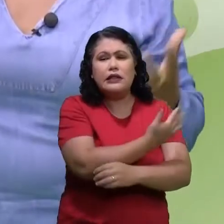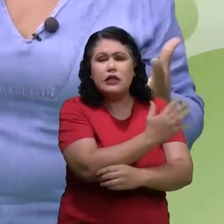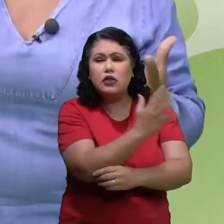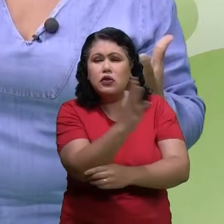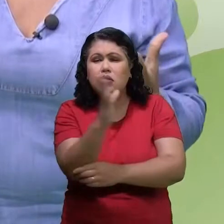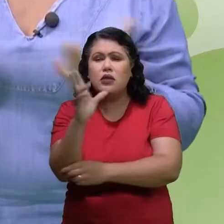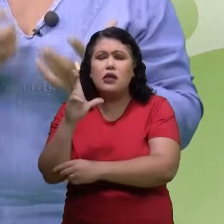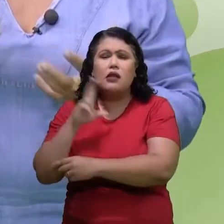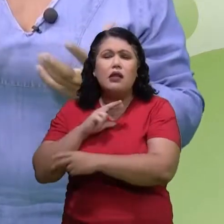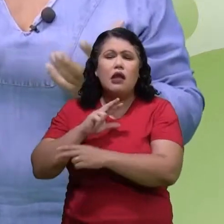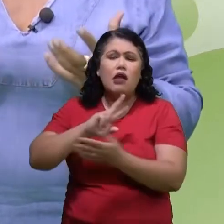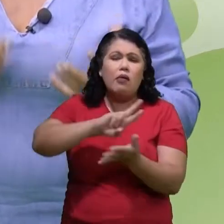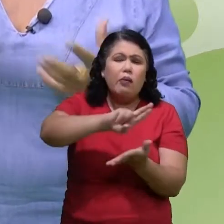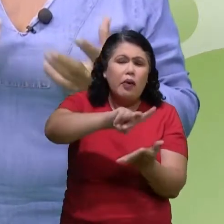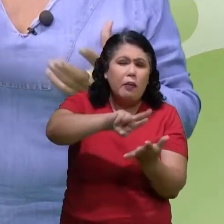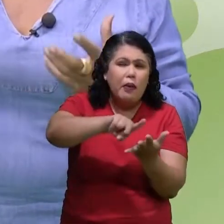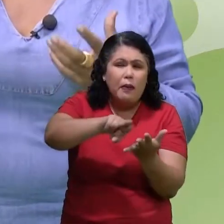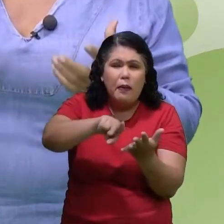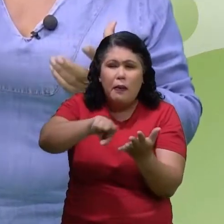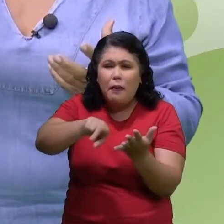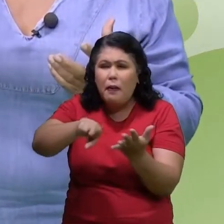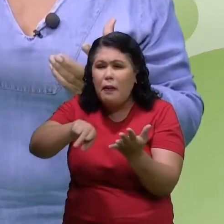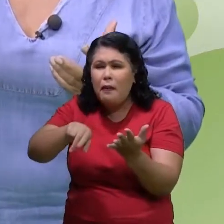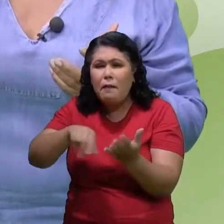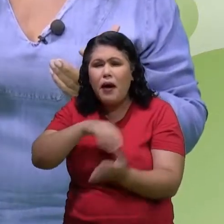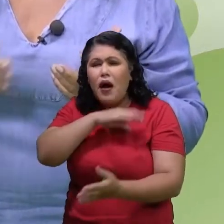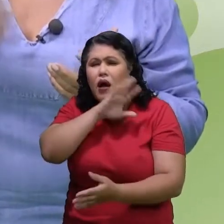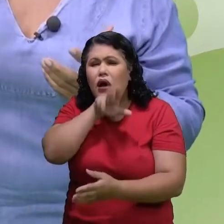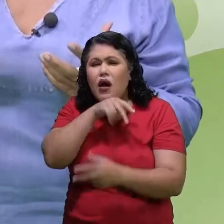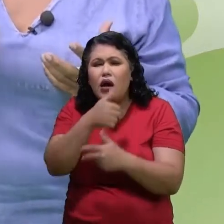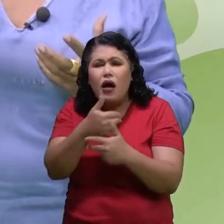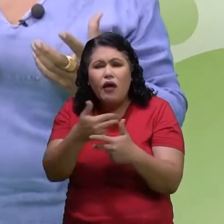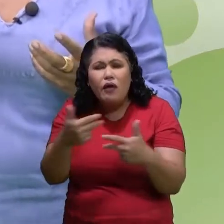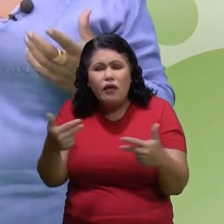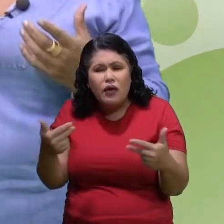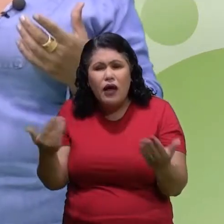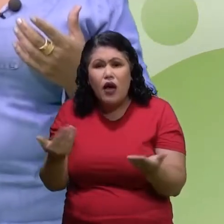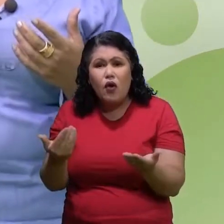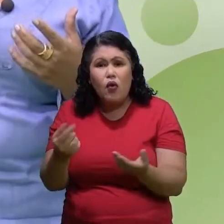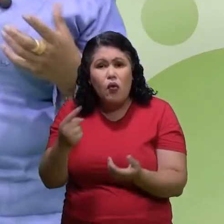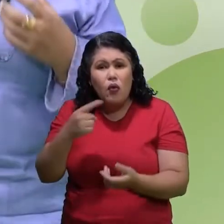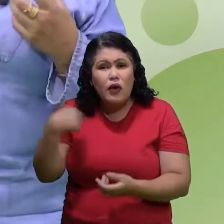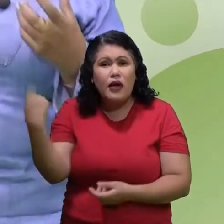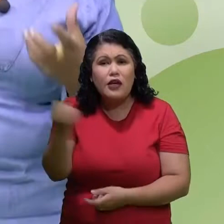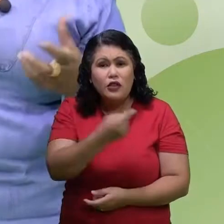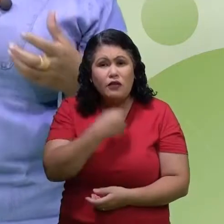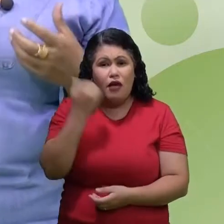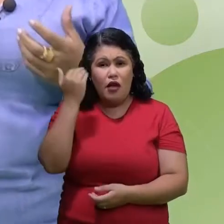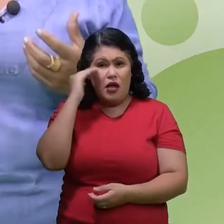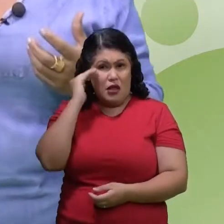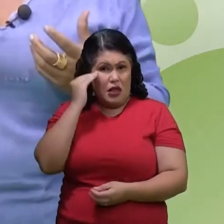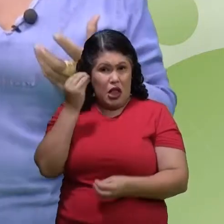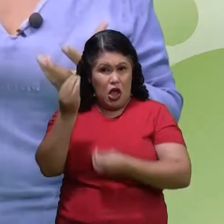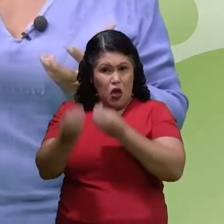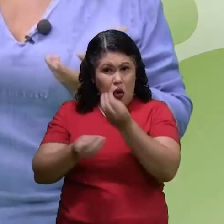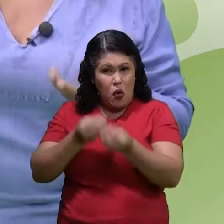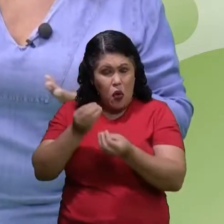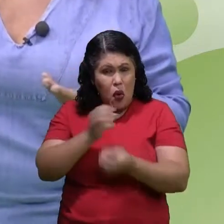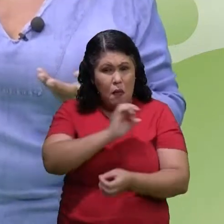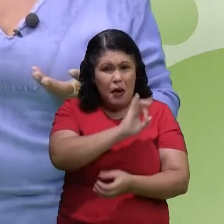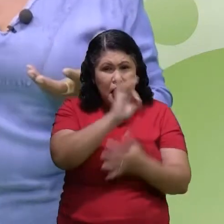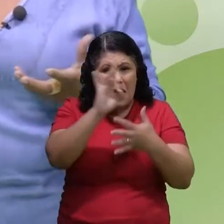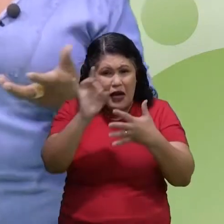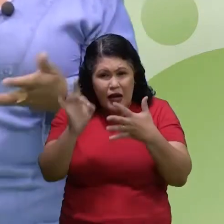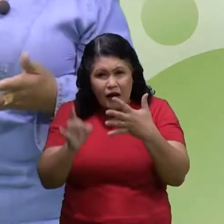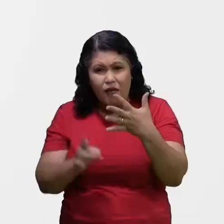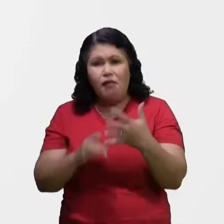vários animais, e nós precisamos interagir e entender como que é esse comportamento, como que são apresentadas essas